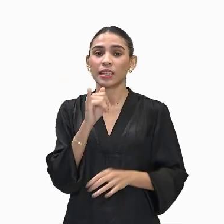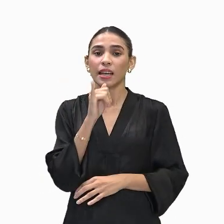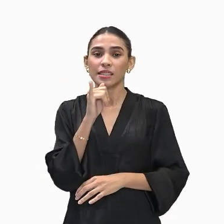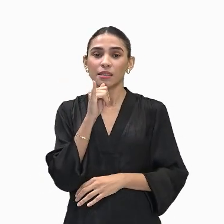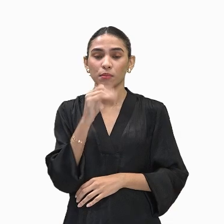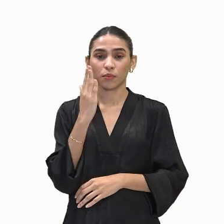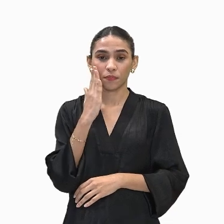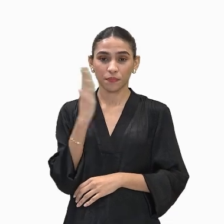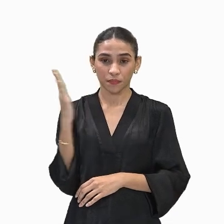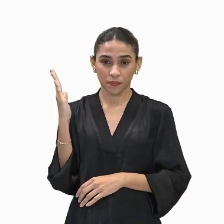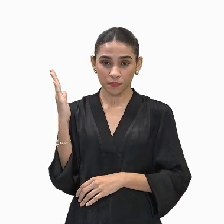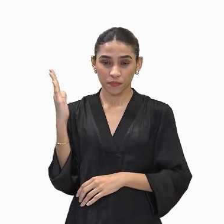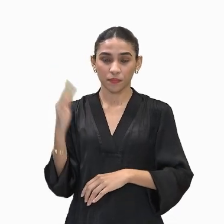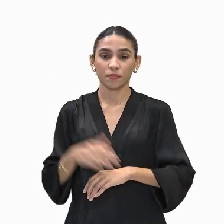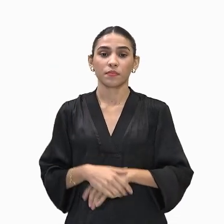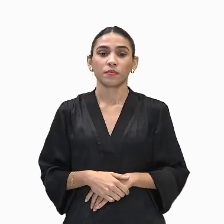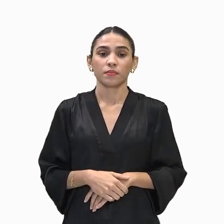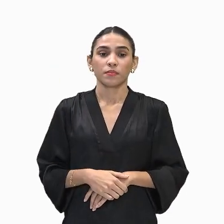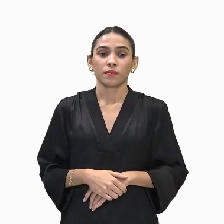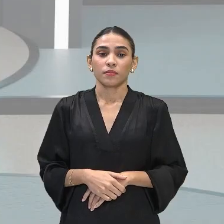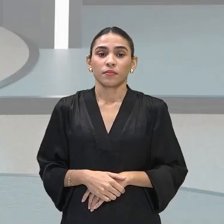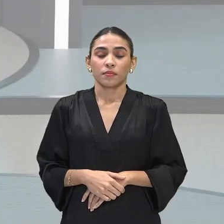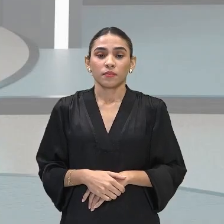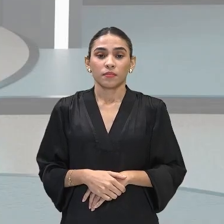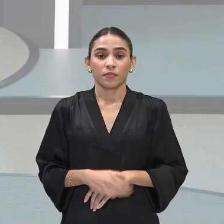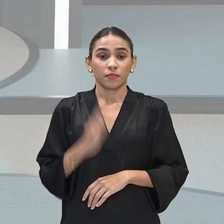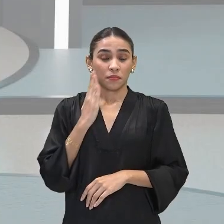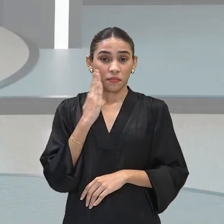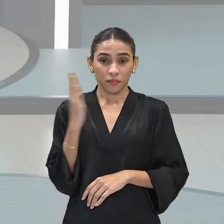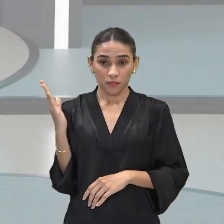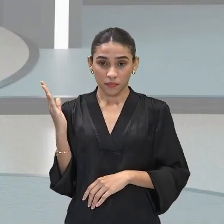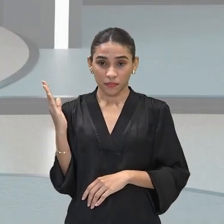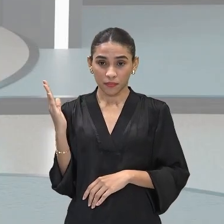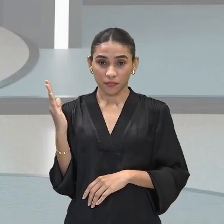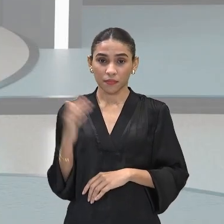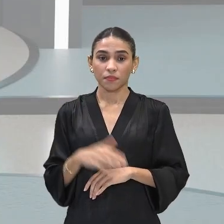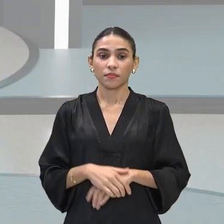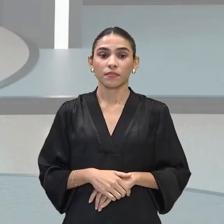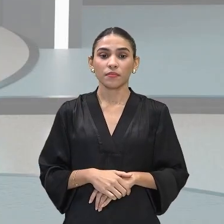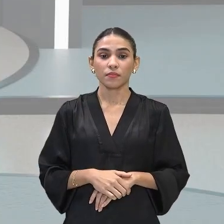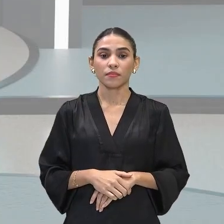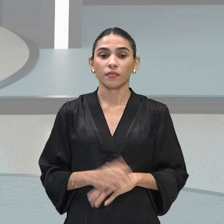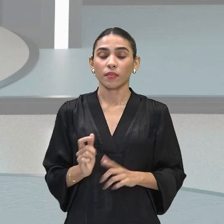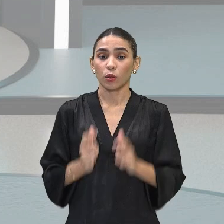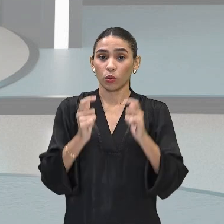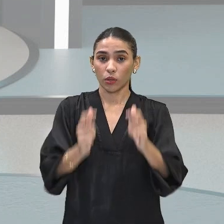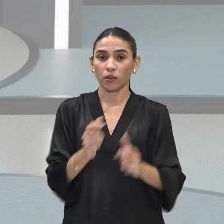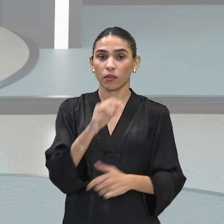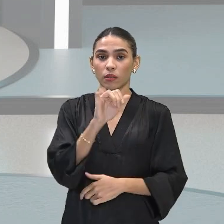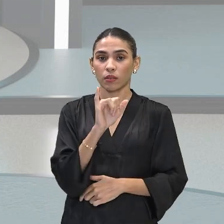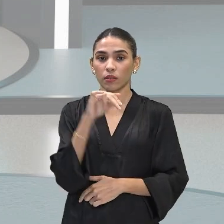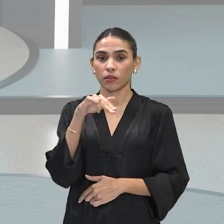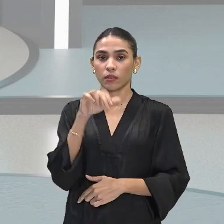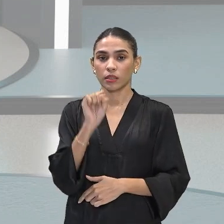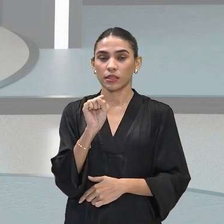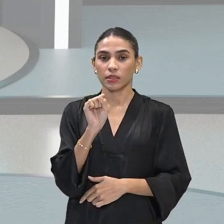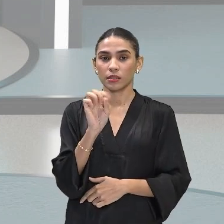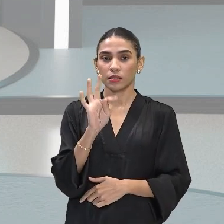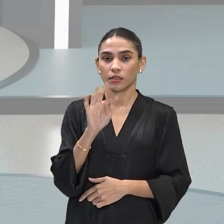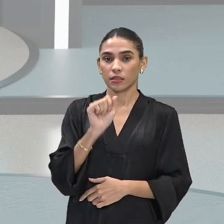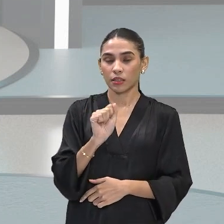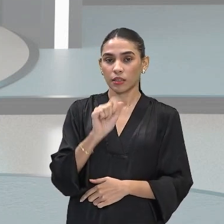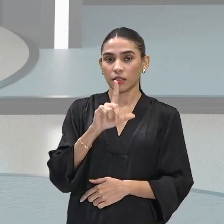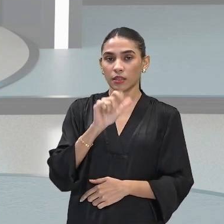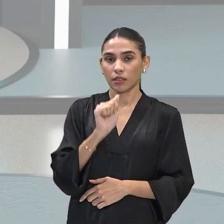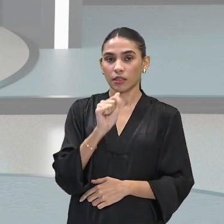seguir. Aqui, vamos ver que essa instalação nos leva a enxergar